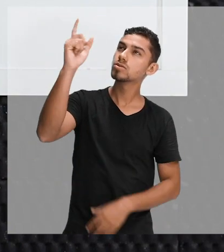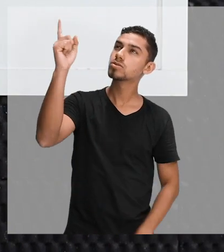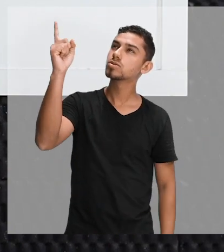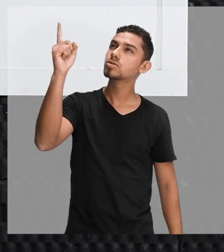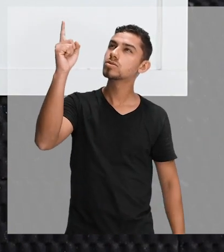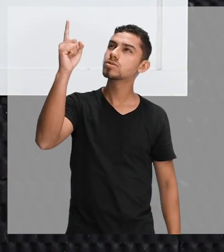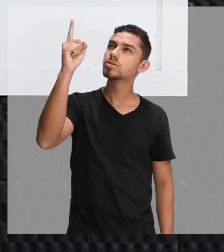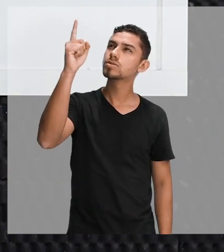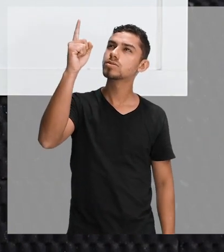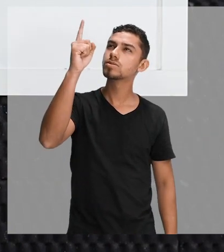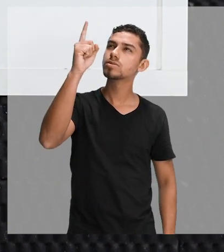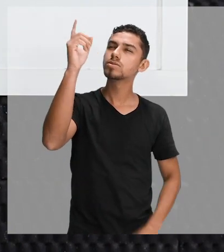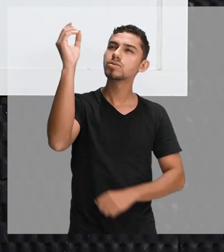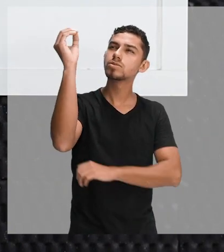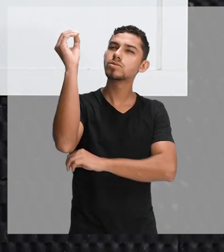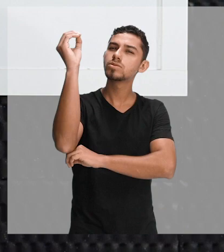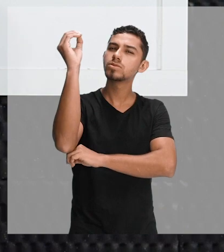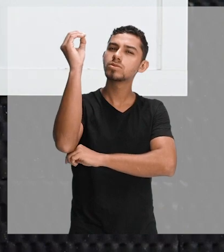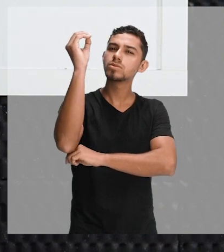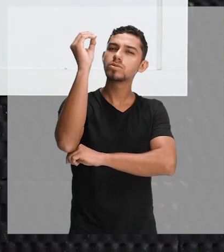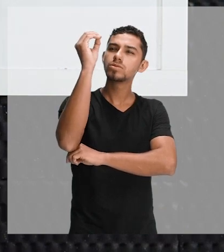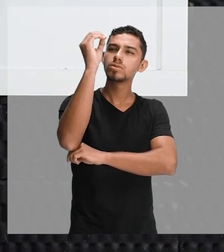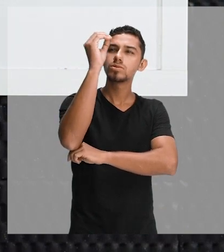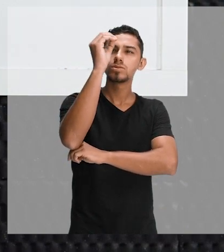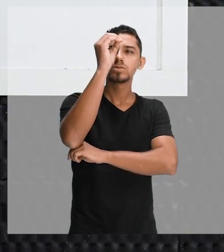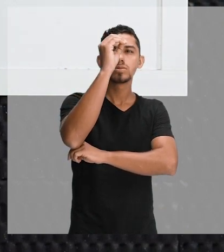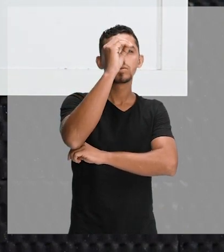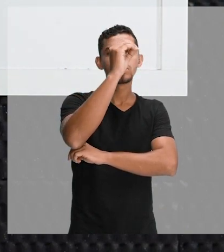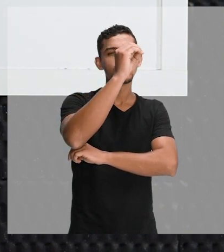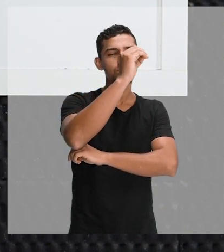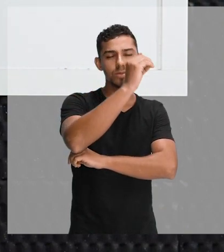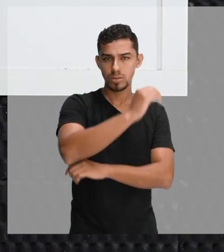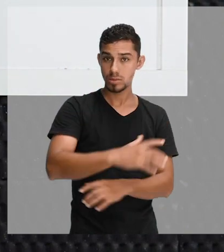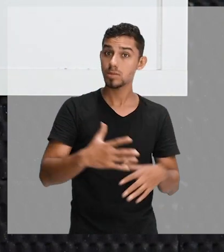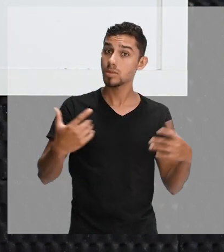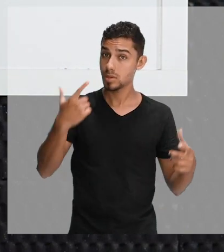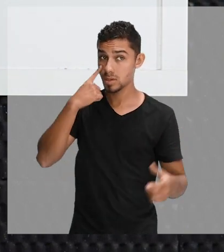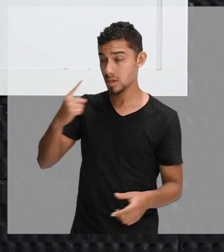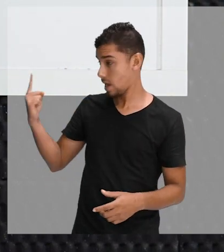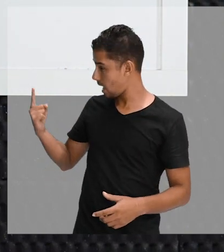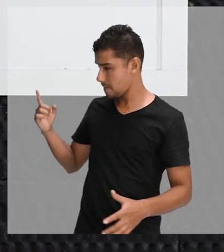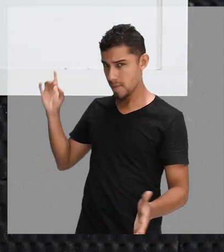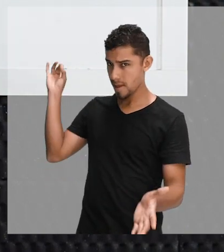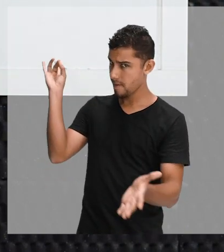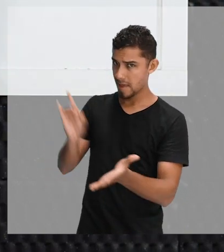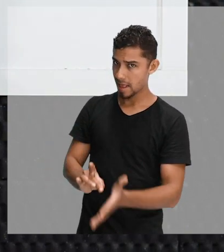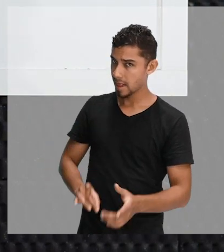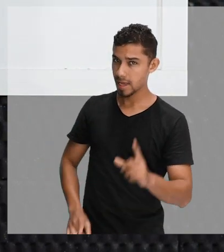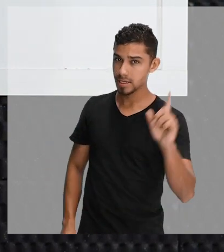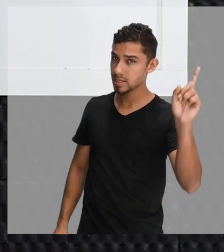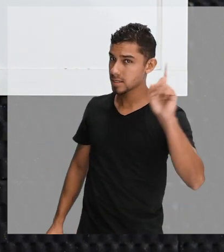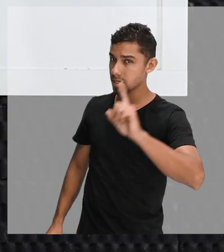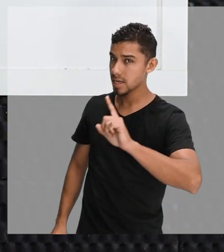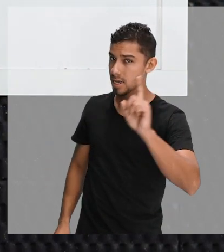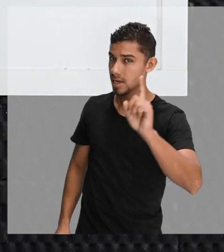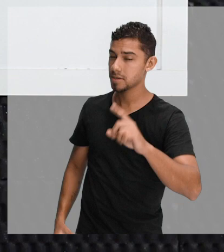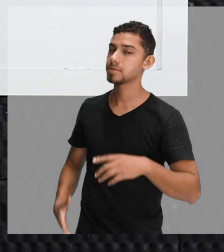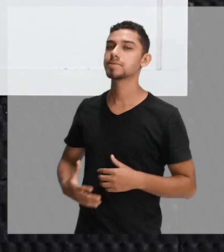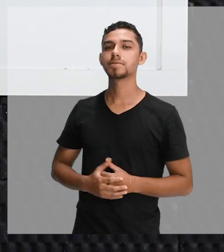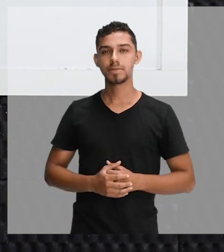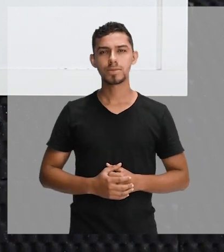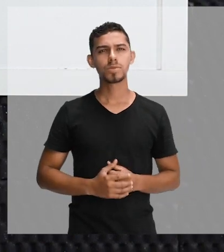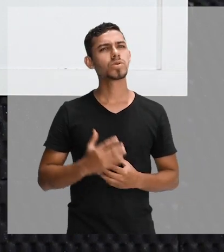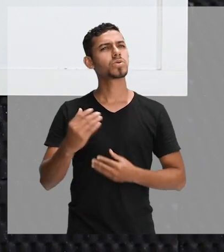lado ao outro. Mas tu sabes que pela teoria heliocêntrica, isso não é verdade. Como é que Copérnico descobriu